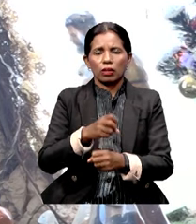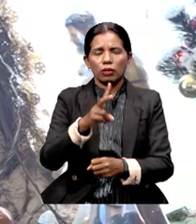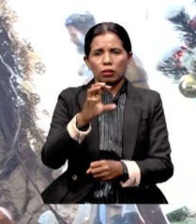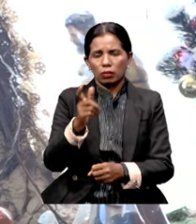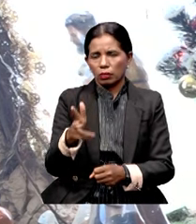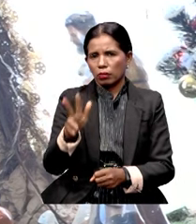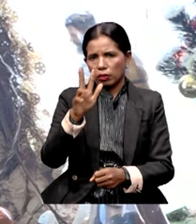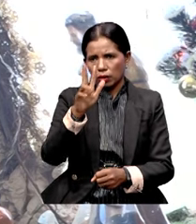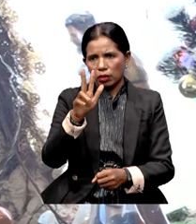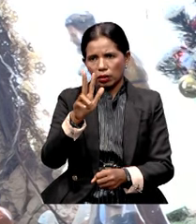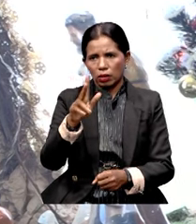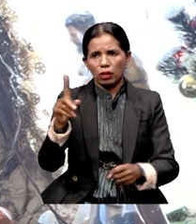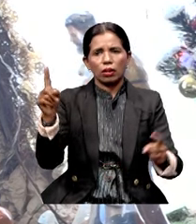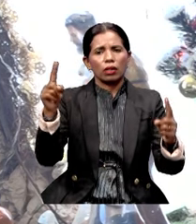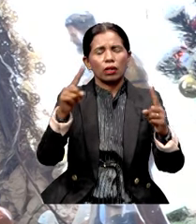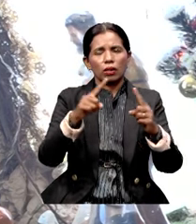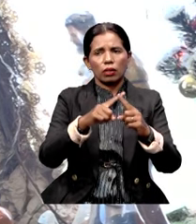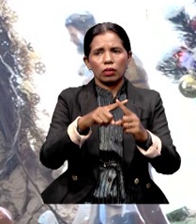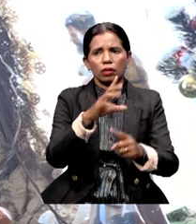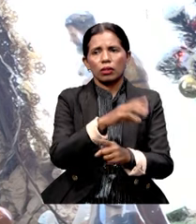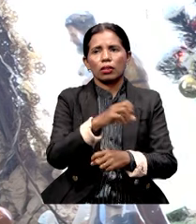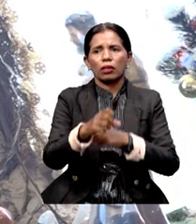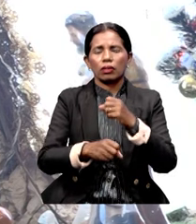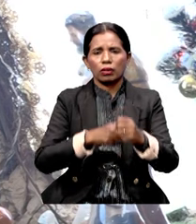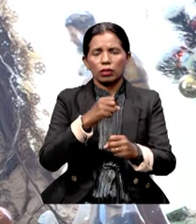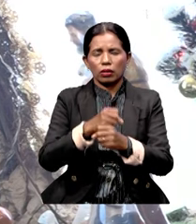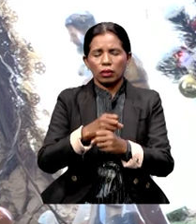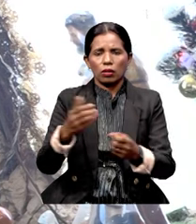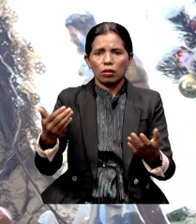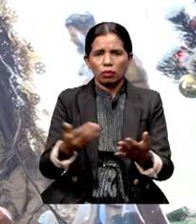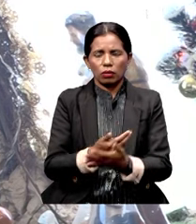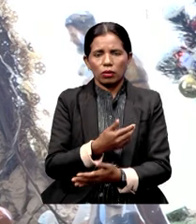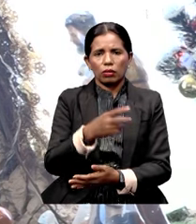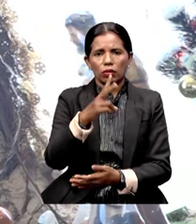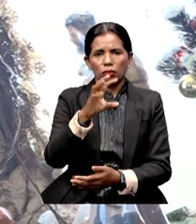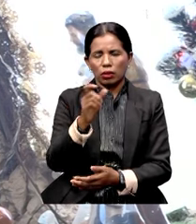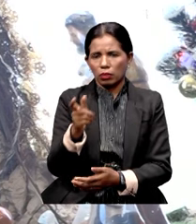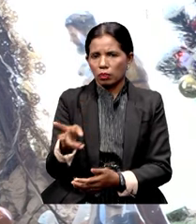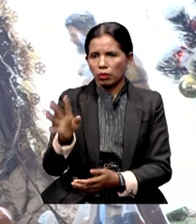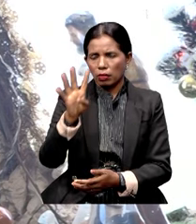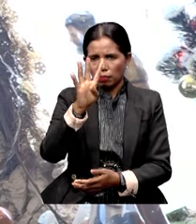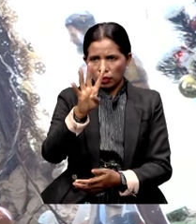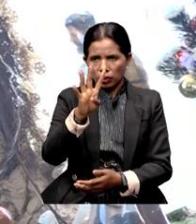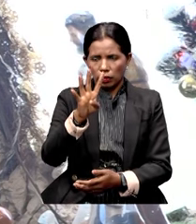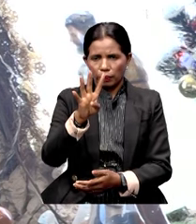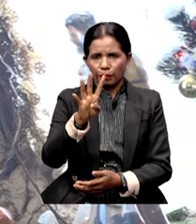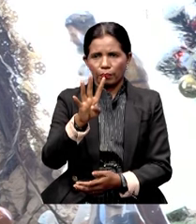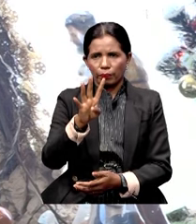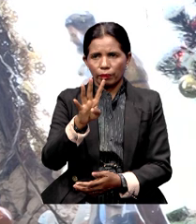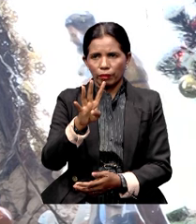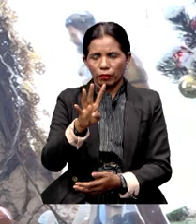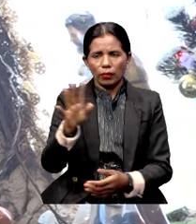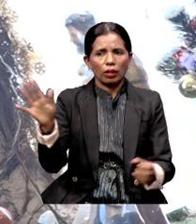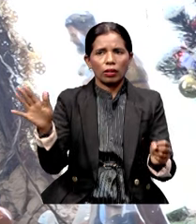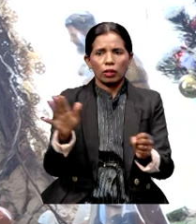resintolu. No desejo, tinham fom, riam rua, rua nulo resinhat nian. Na